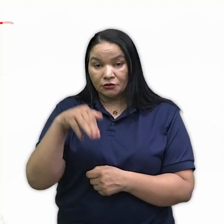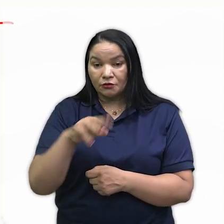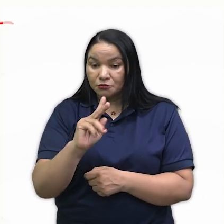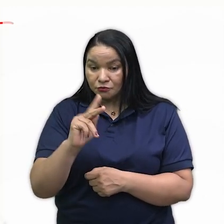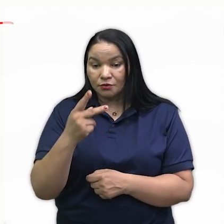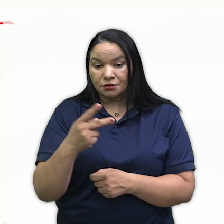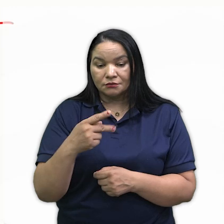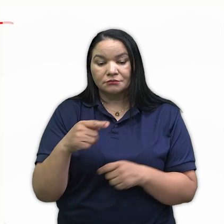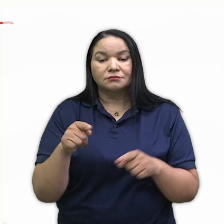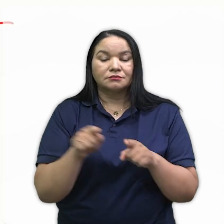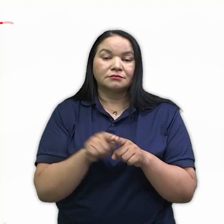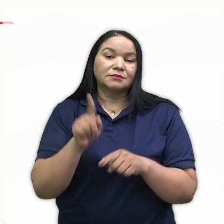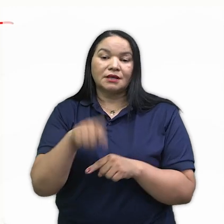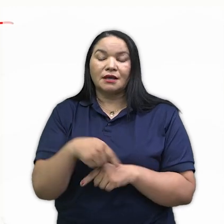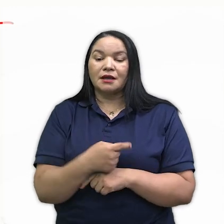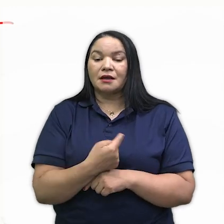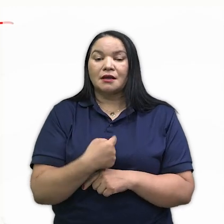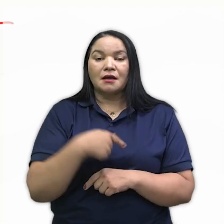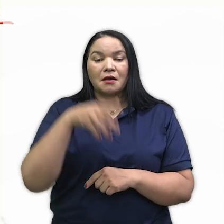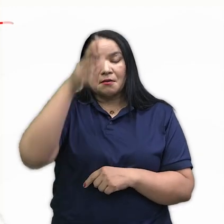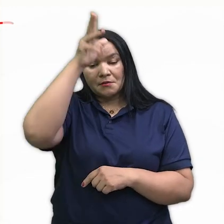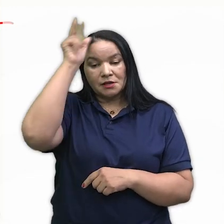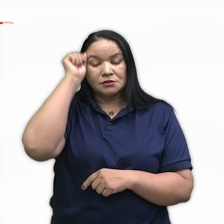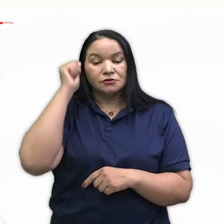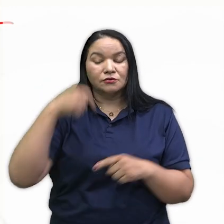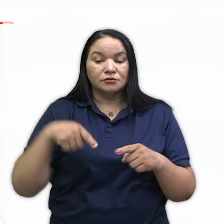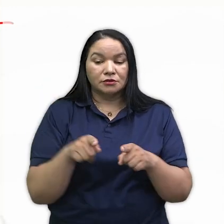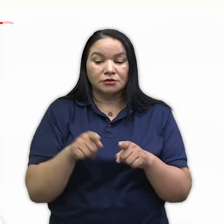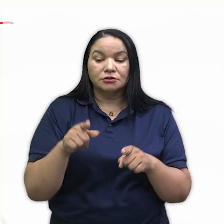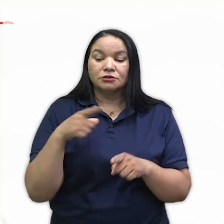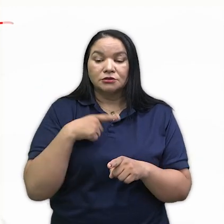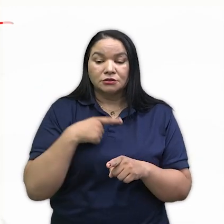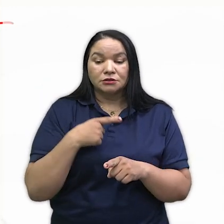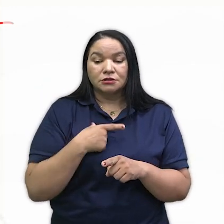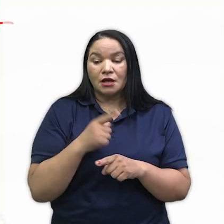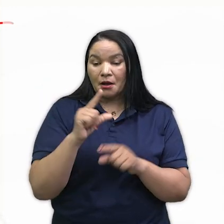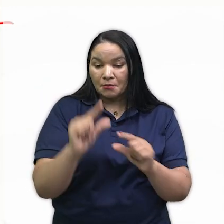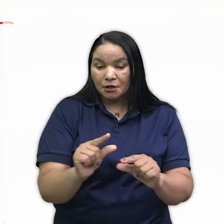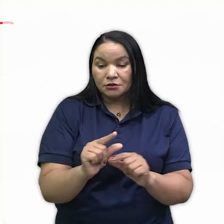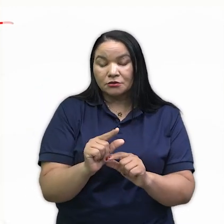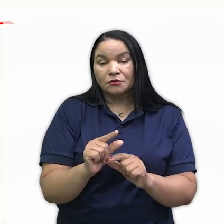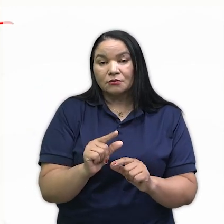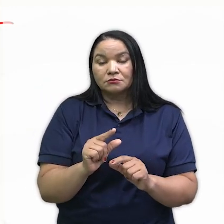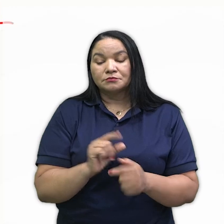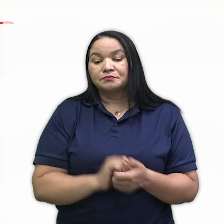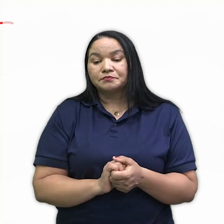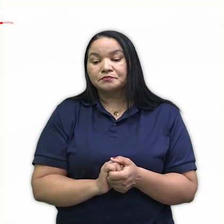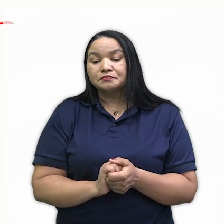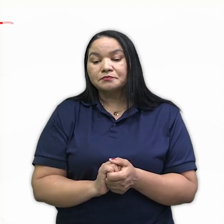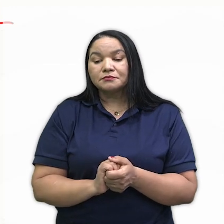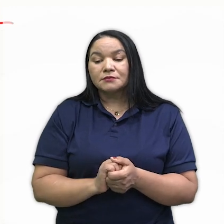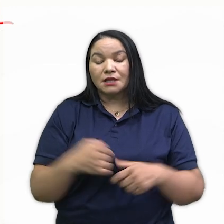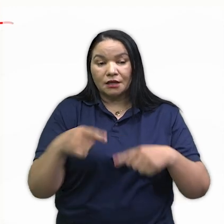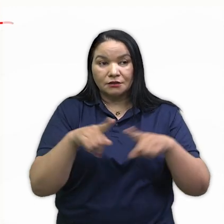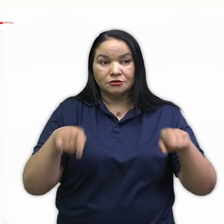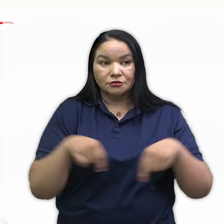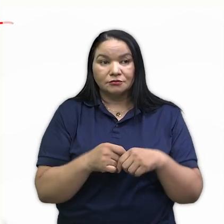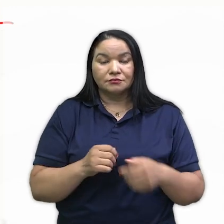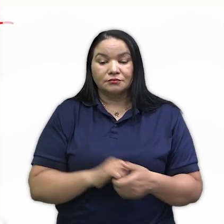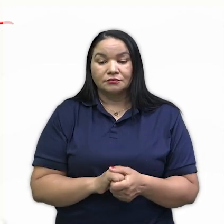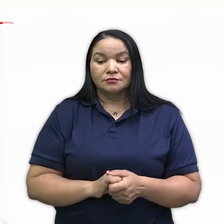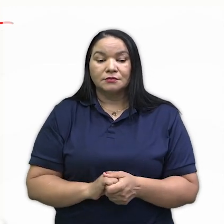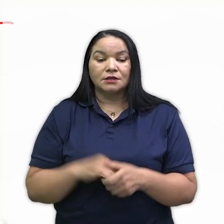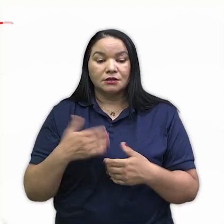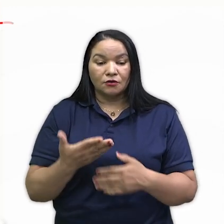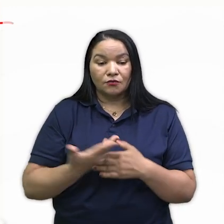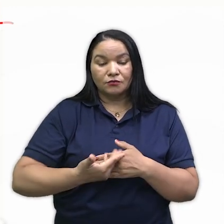o Amazonas tem uma das menores densidades demográficas aqui do nosso país, certo? Dando